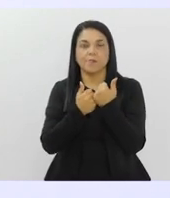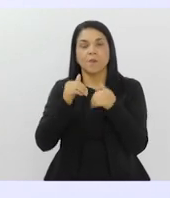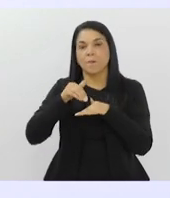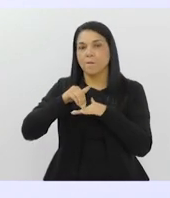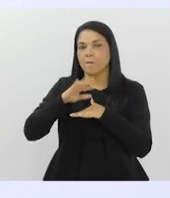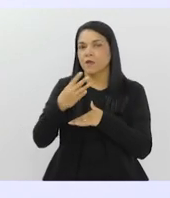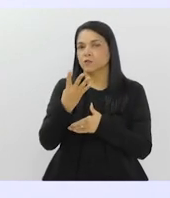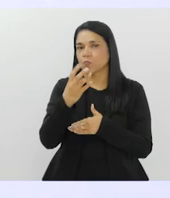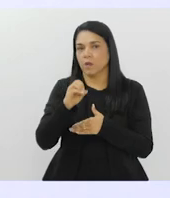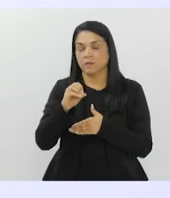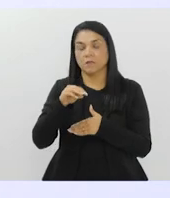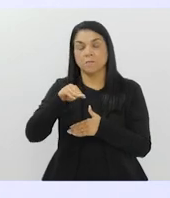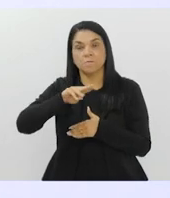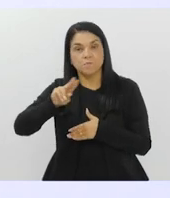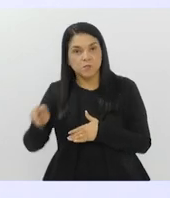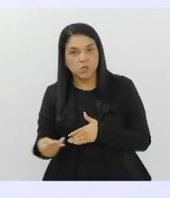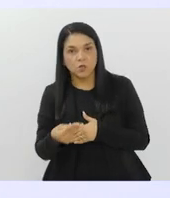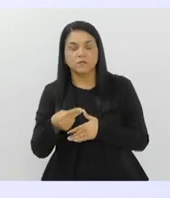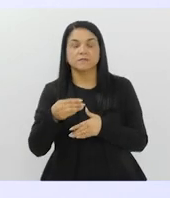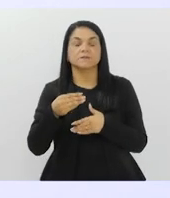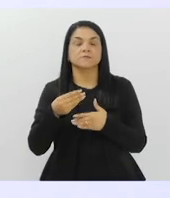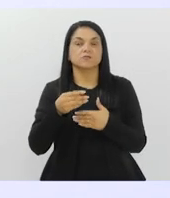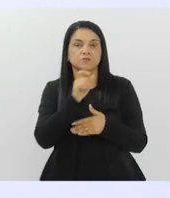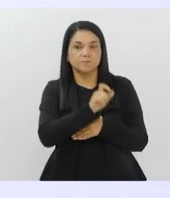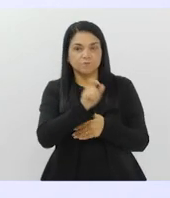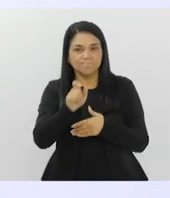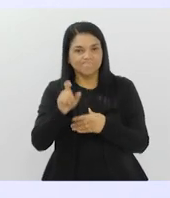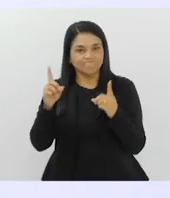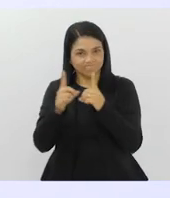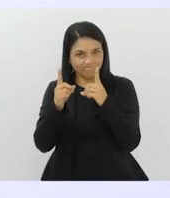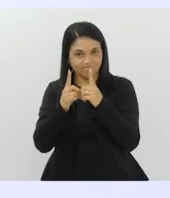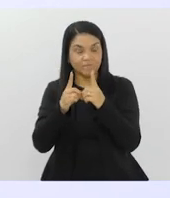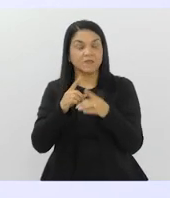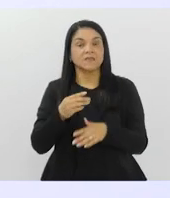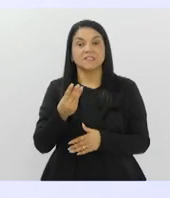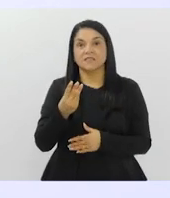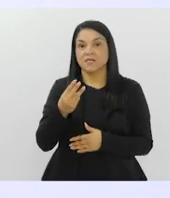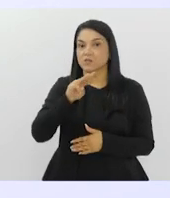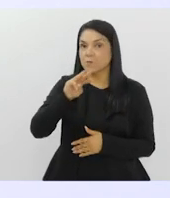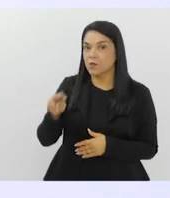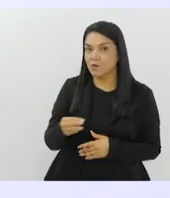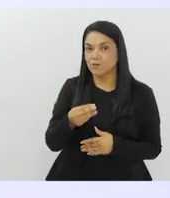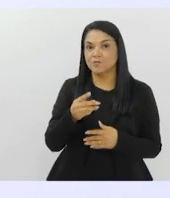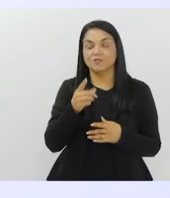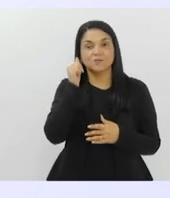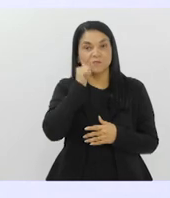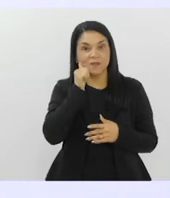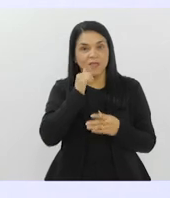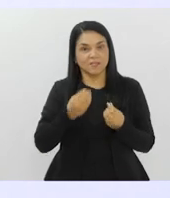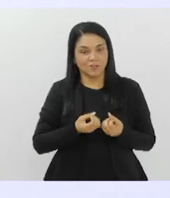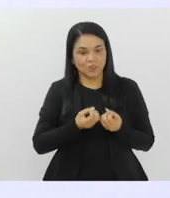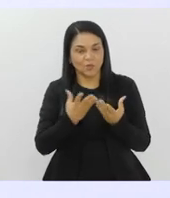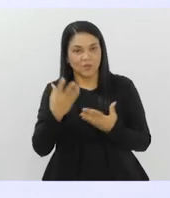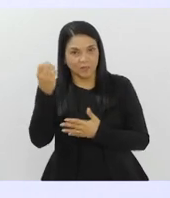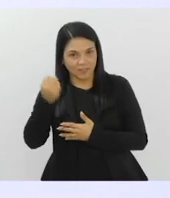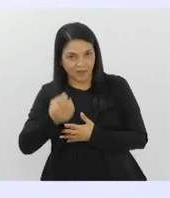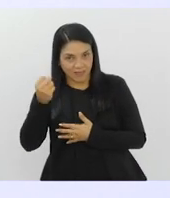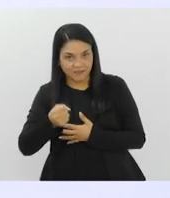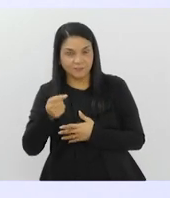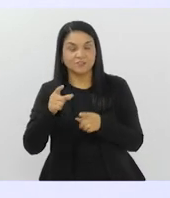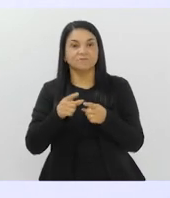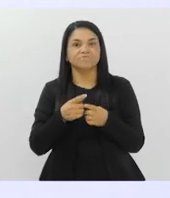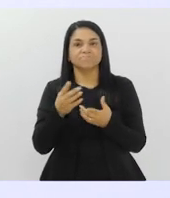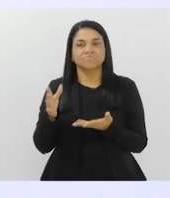milhões de mulheres assistidas, 3 milhões de mulheres doadoras. Foram coletados 3 milhões de litros de leite